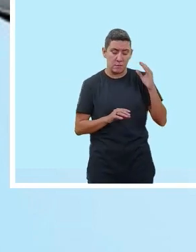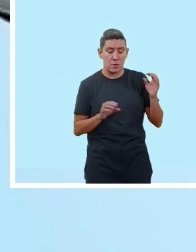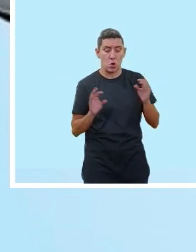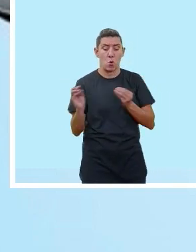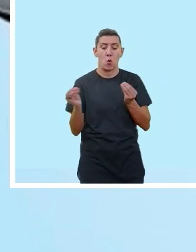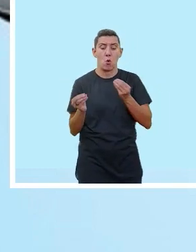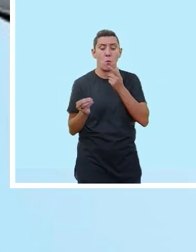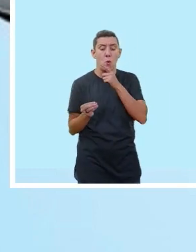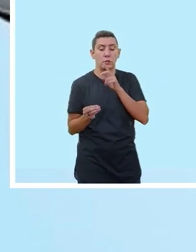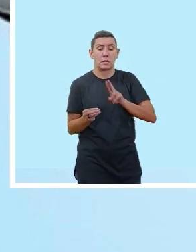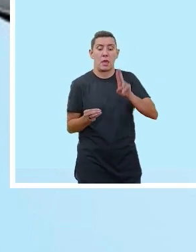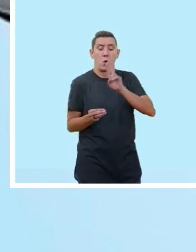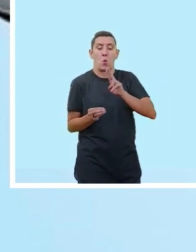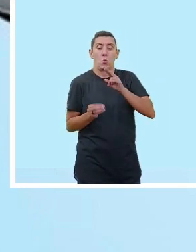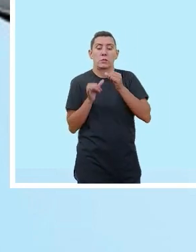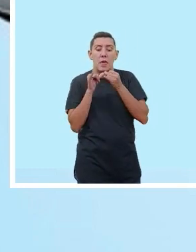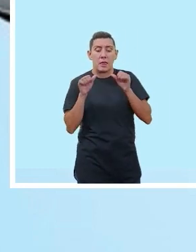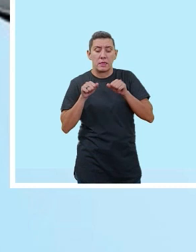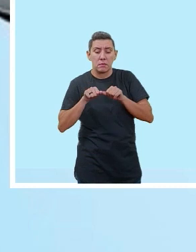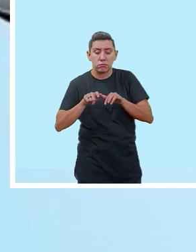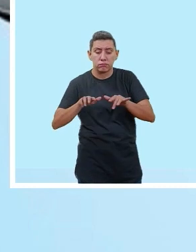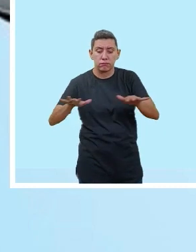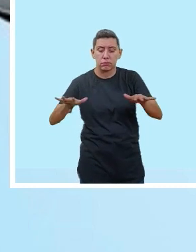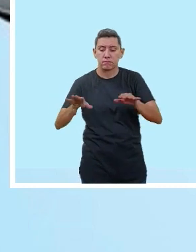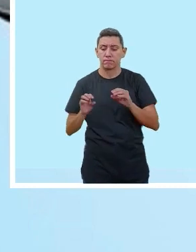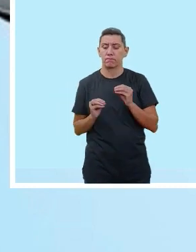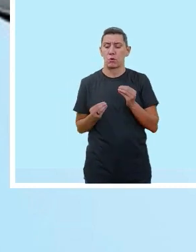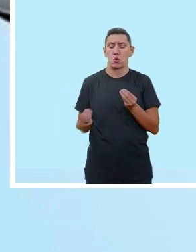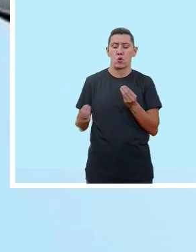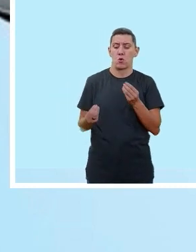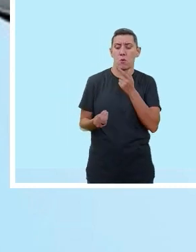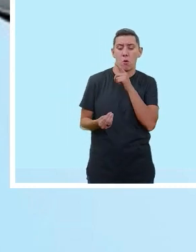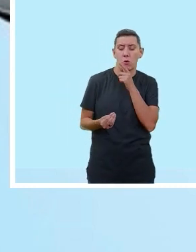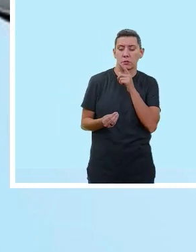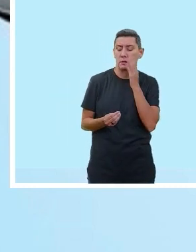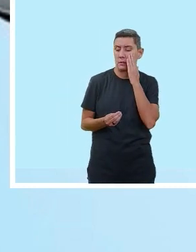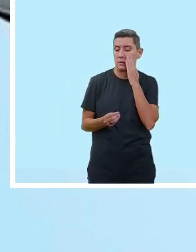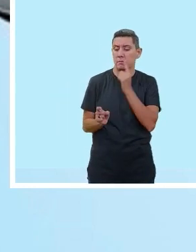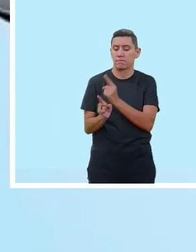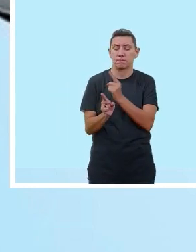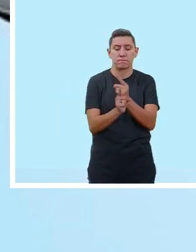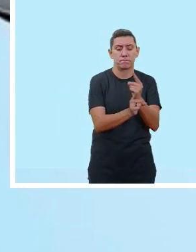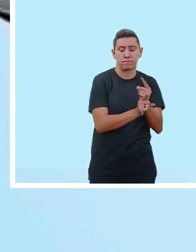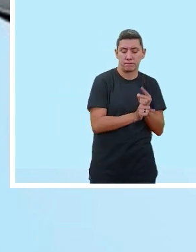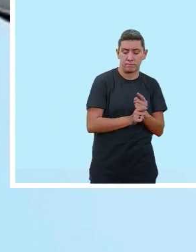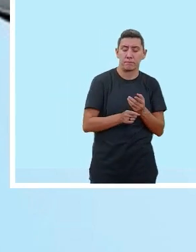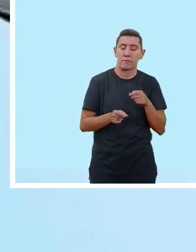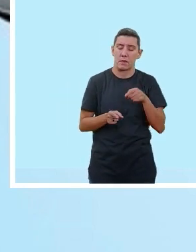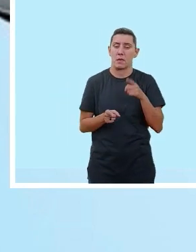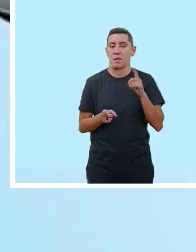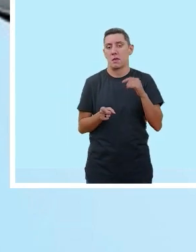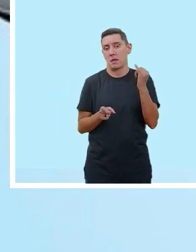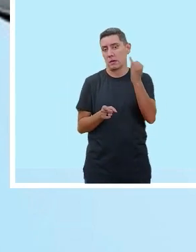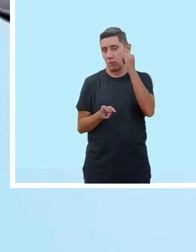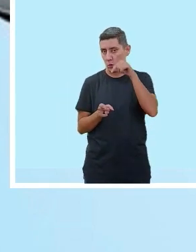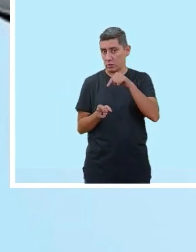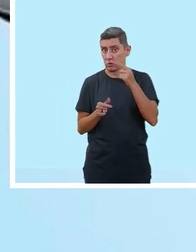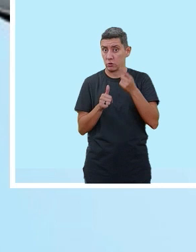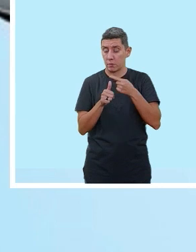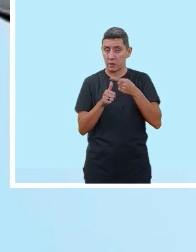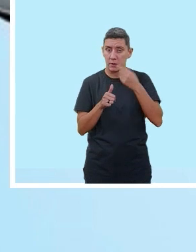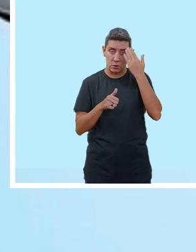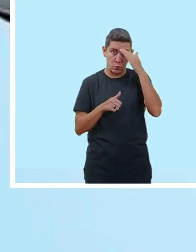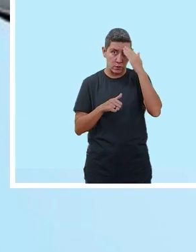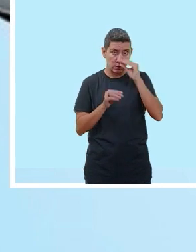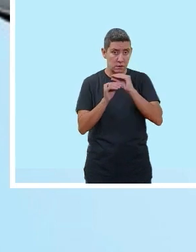importante, conectadas na rede elétrica, e com isso você tem a utilização de uma fonte renovável, né? Então, isso é o conceito